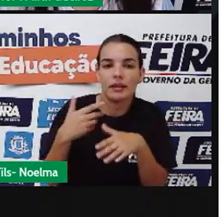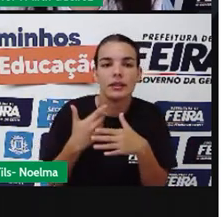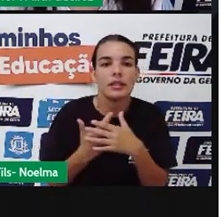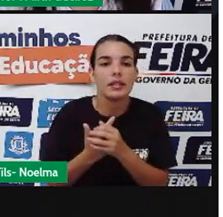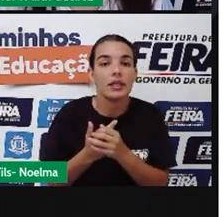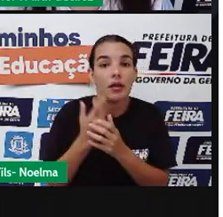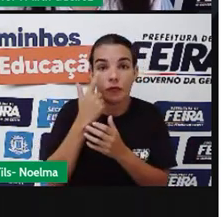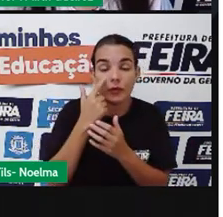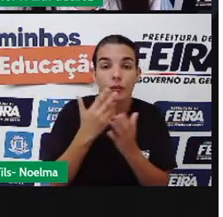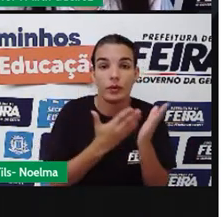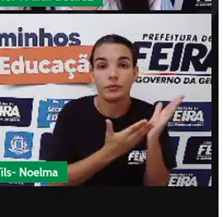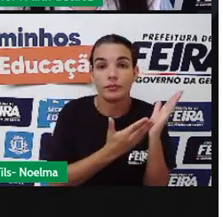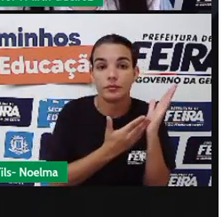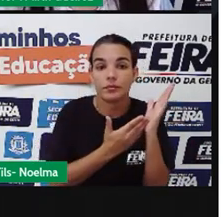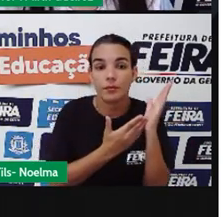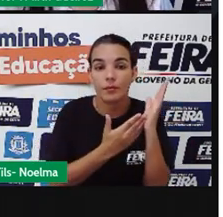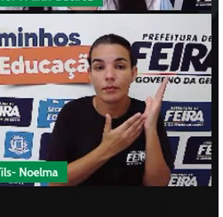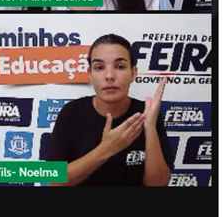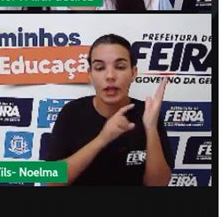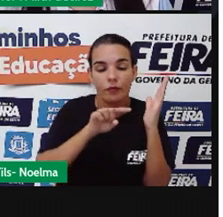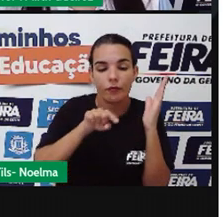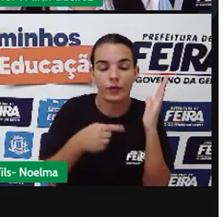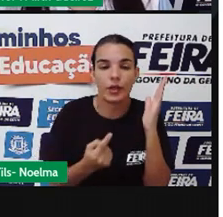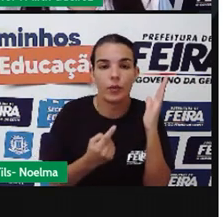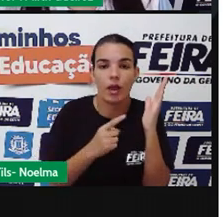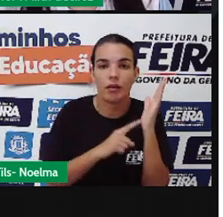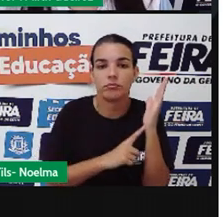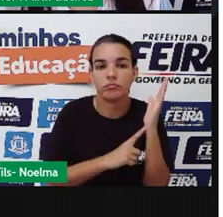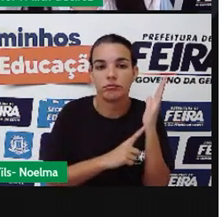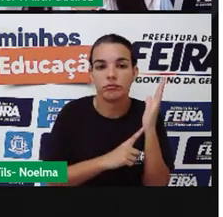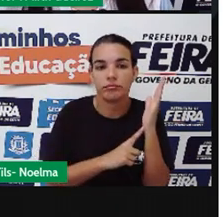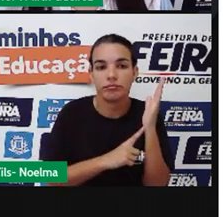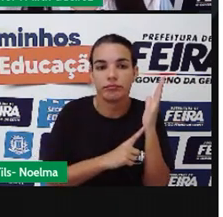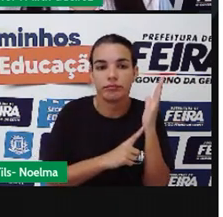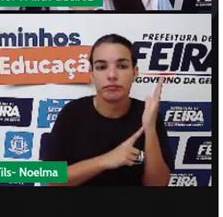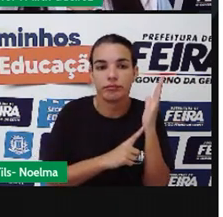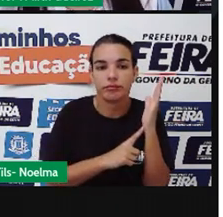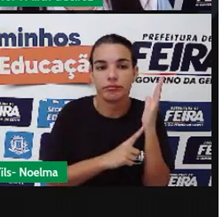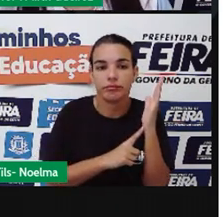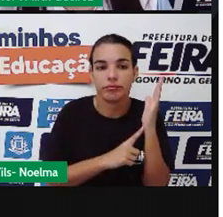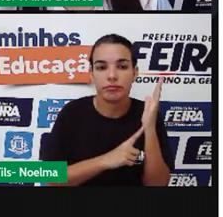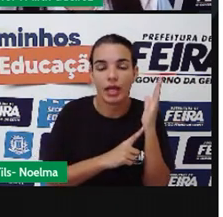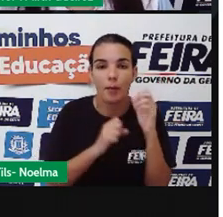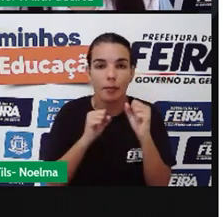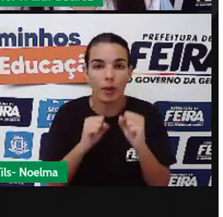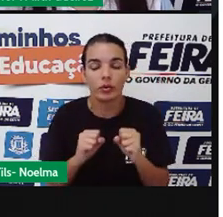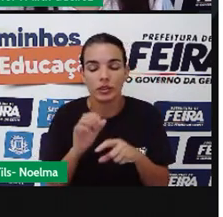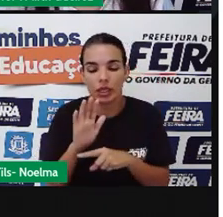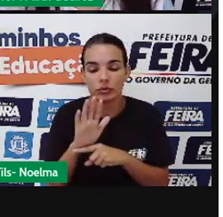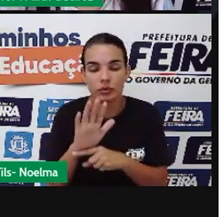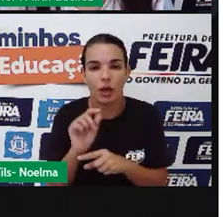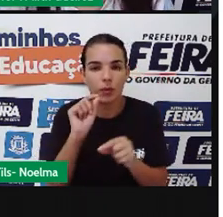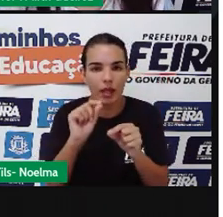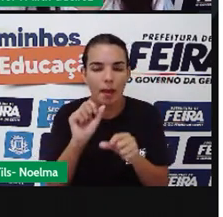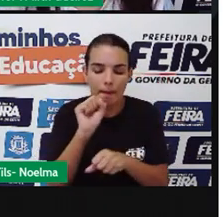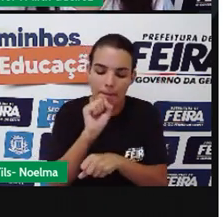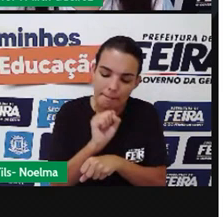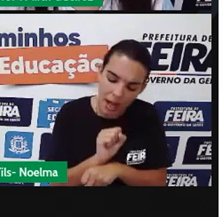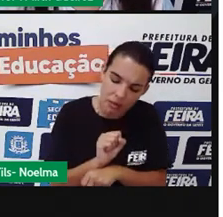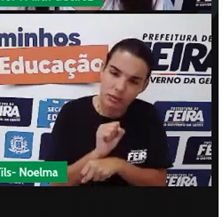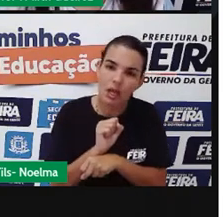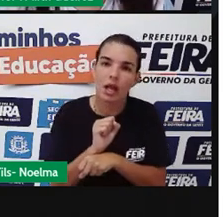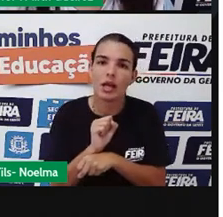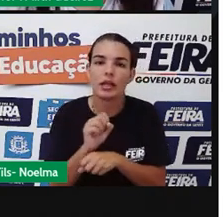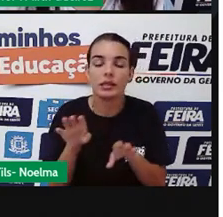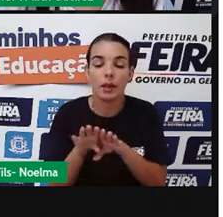estudamos a vírgula. A vírgula ela serve para quê? Ela serve para dar uma pequena pausa para separar os